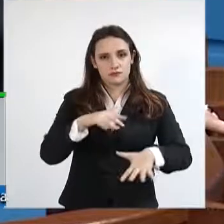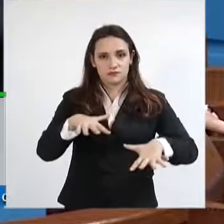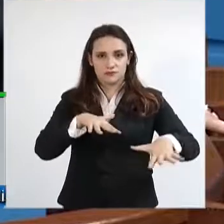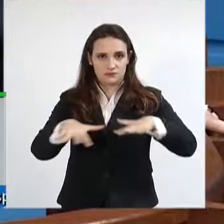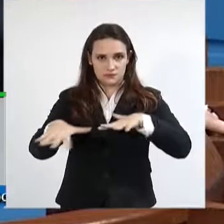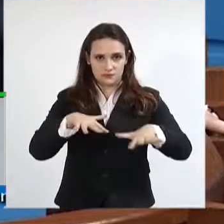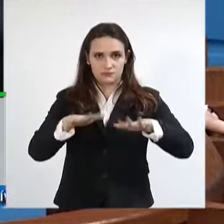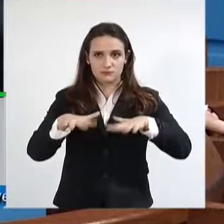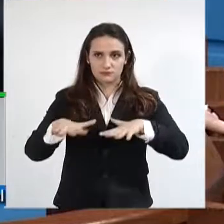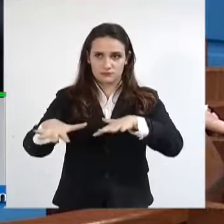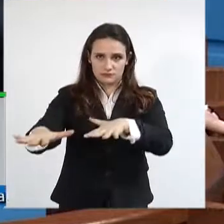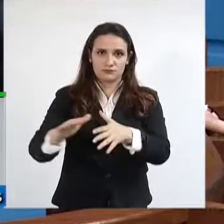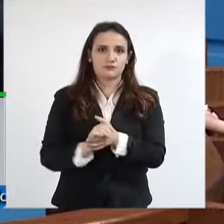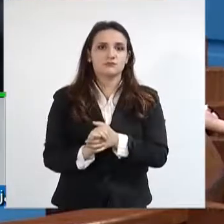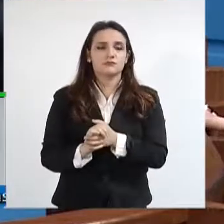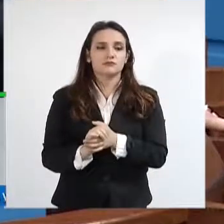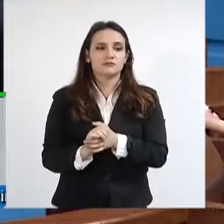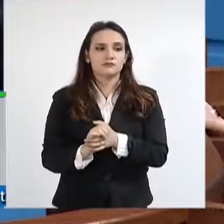manifestações